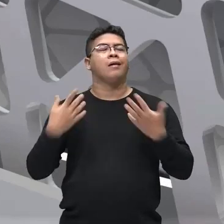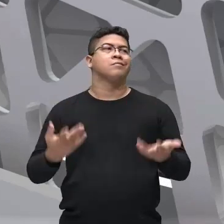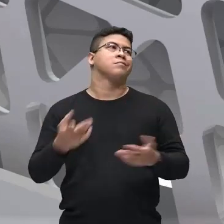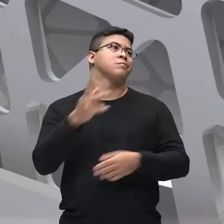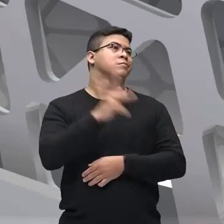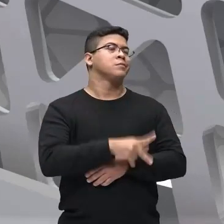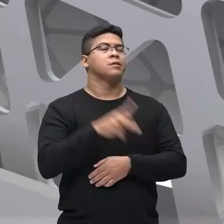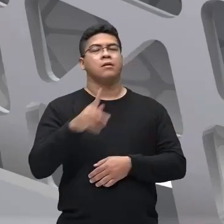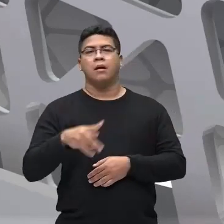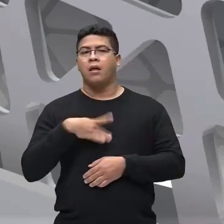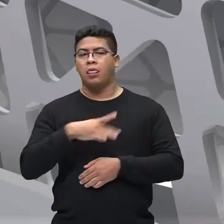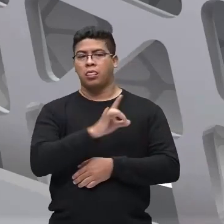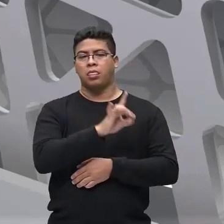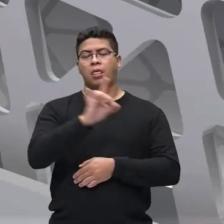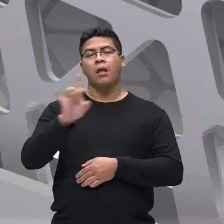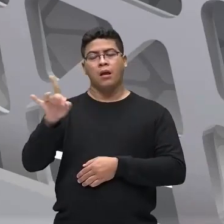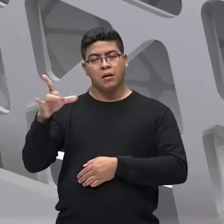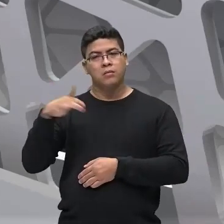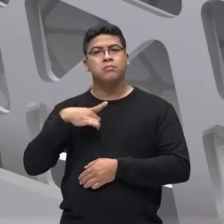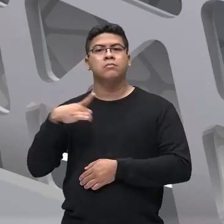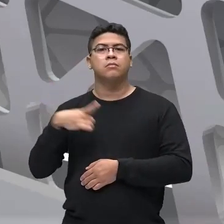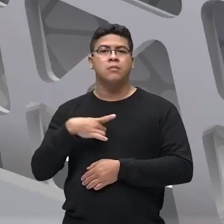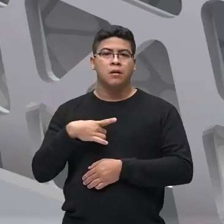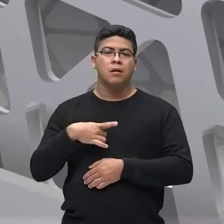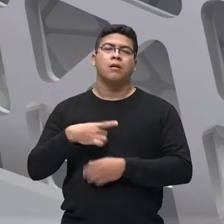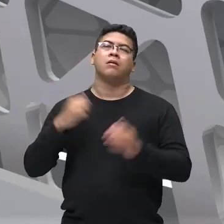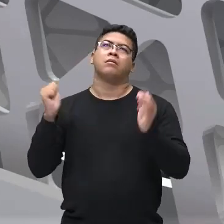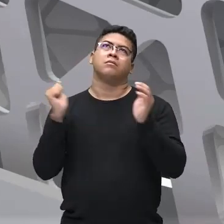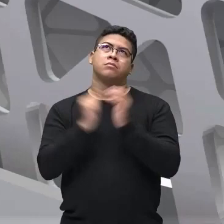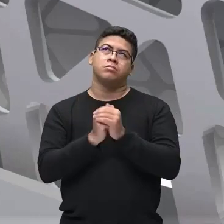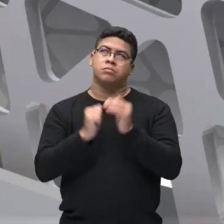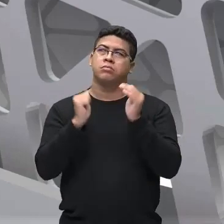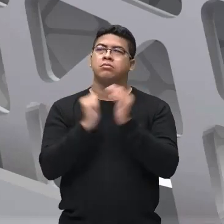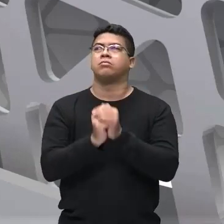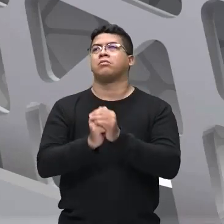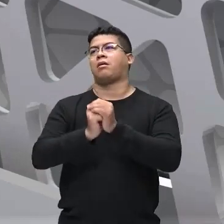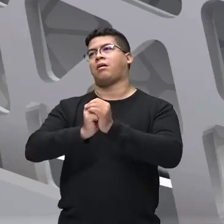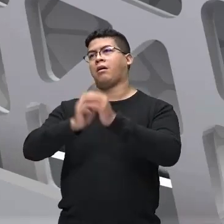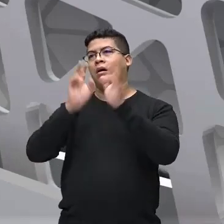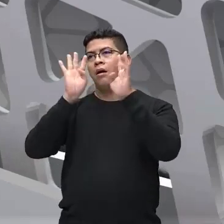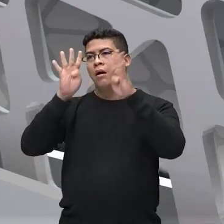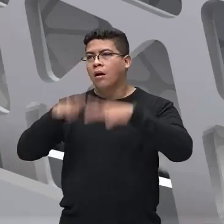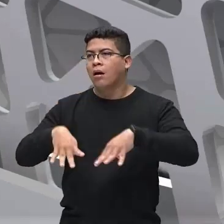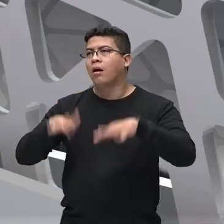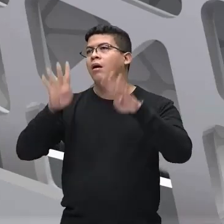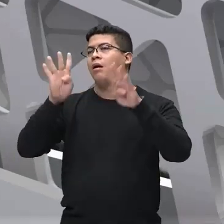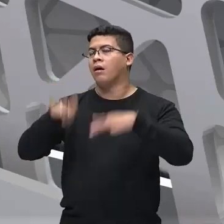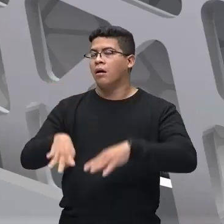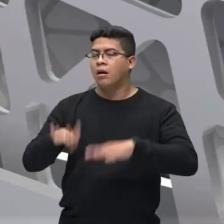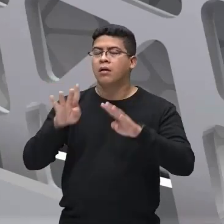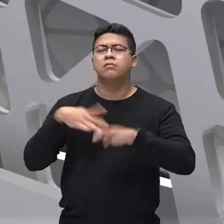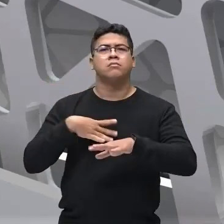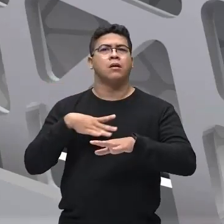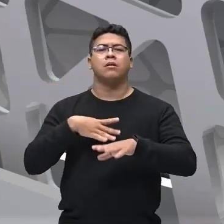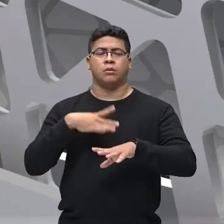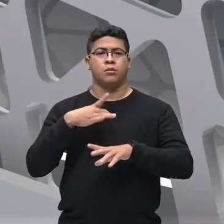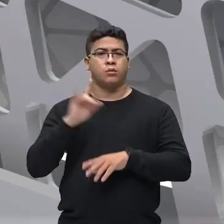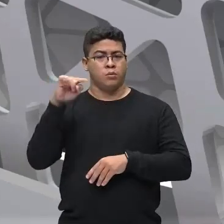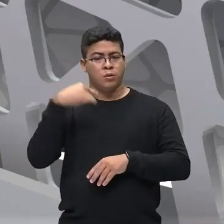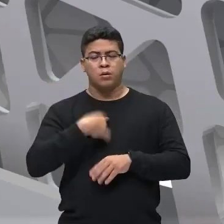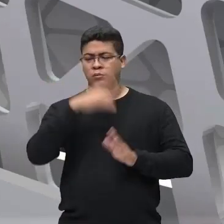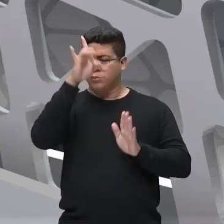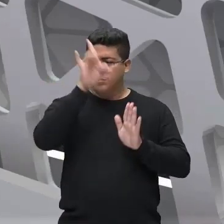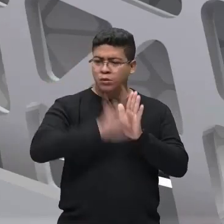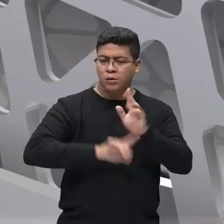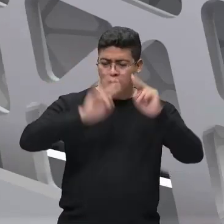história de em cada religião a pessoa ficar lá na contemplação, porque nós vamos defender os direitos